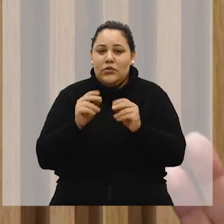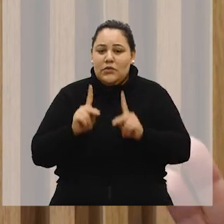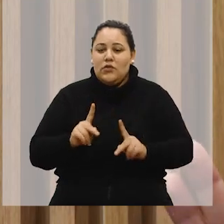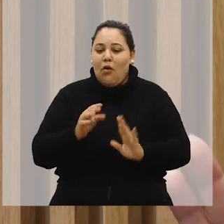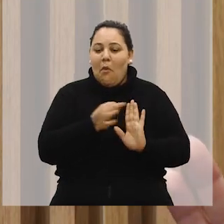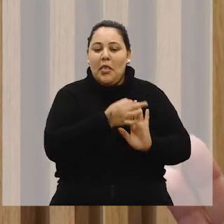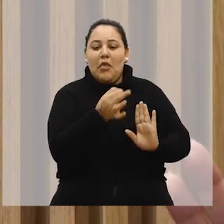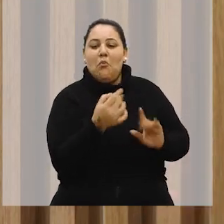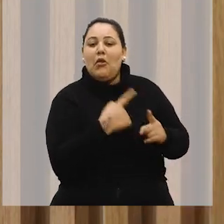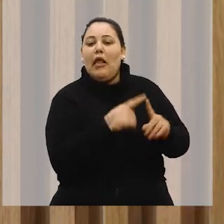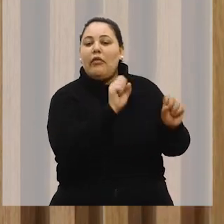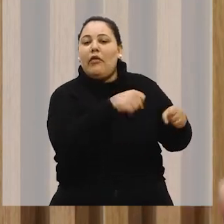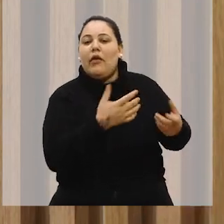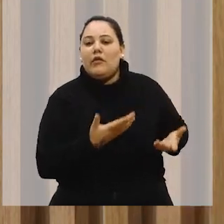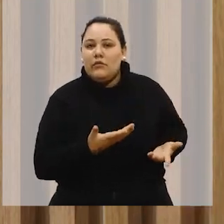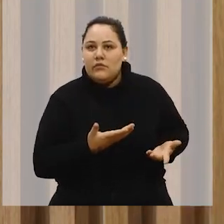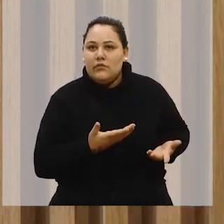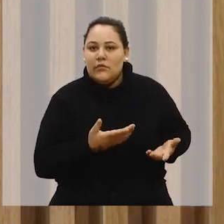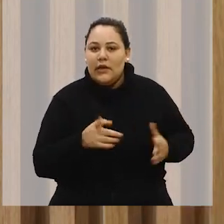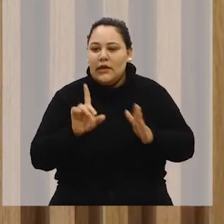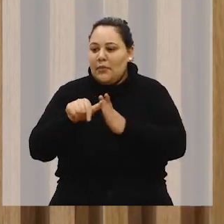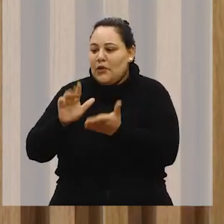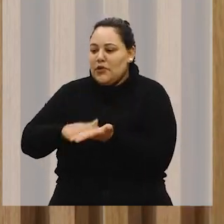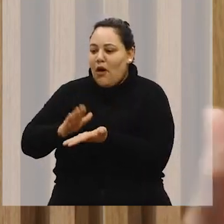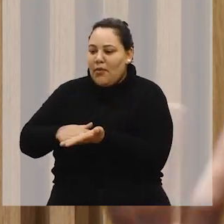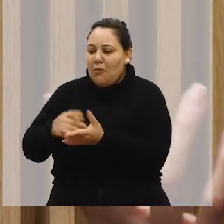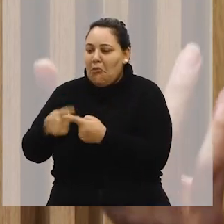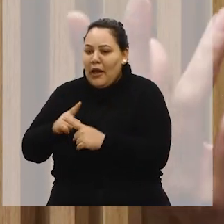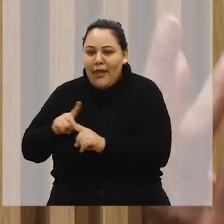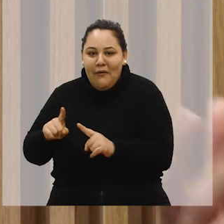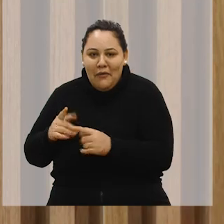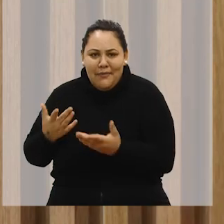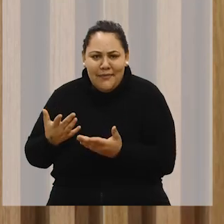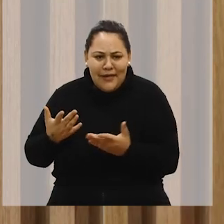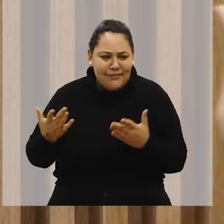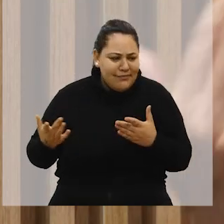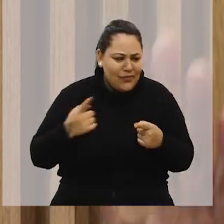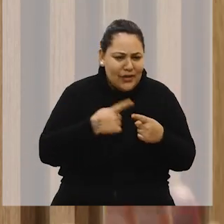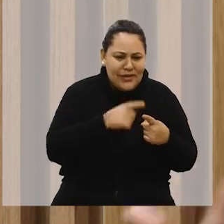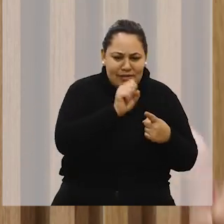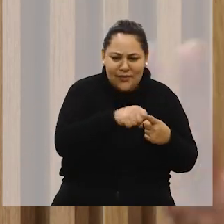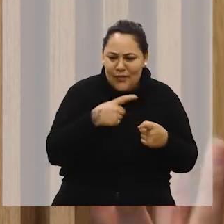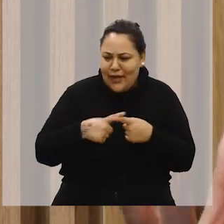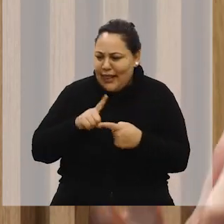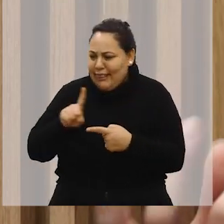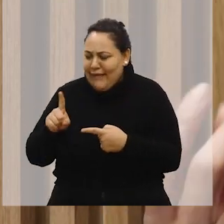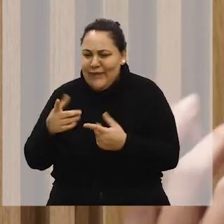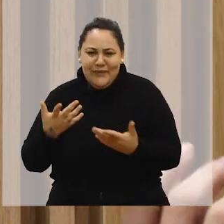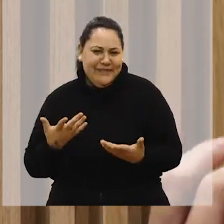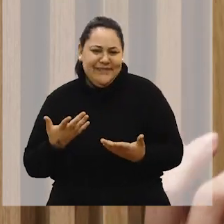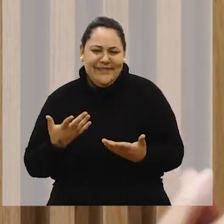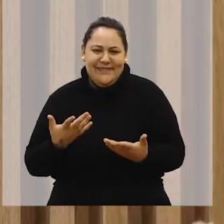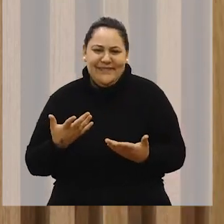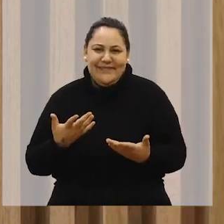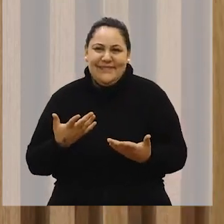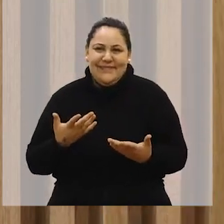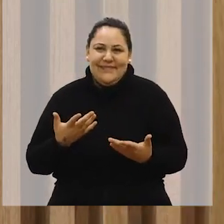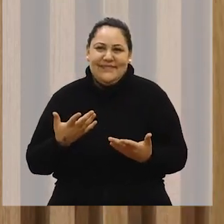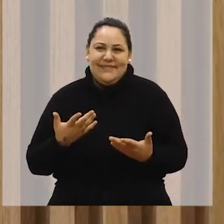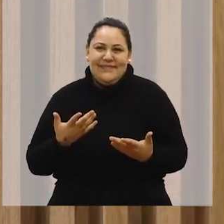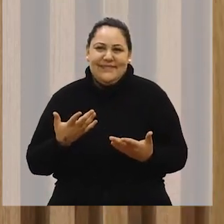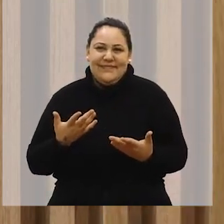sim. Sim. E depois cobra porque não. Mas esse meio do porquê sim e do porquê não, ele é